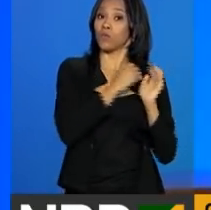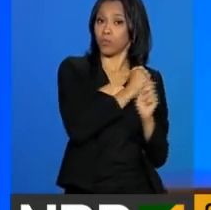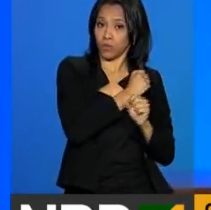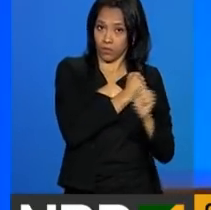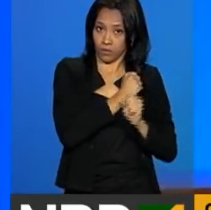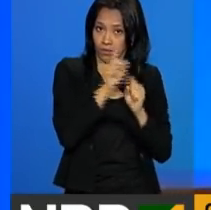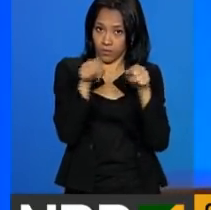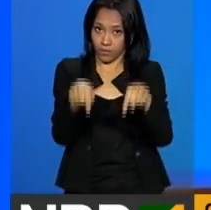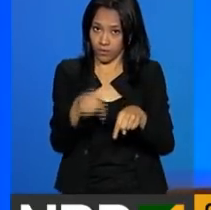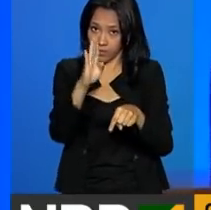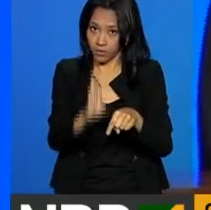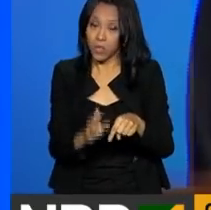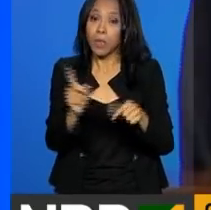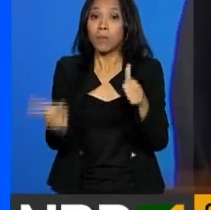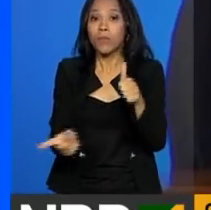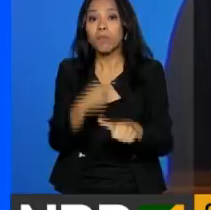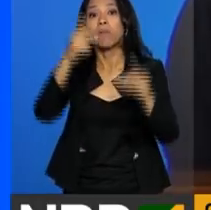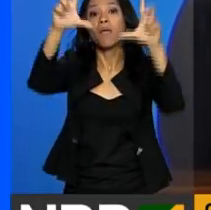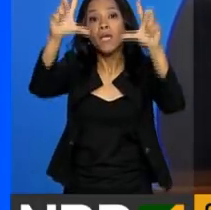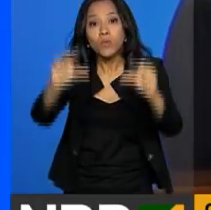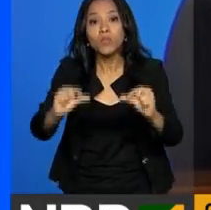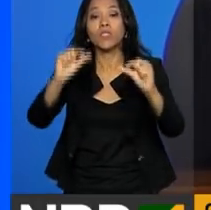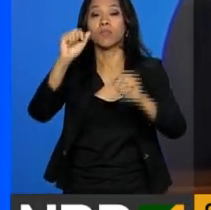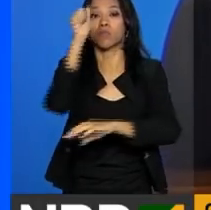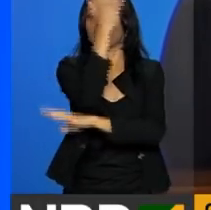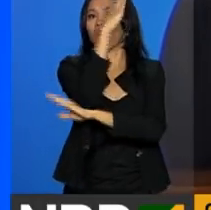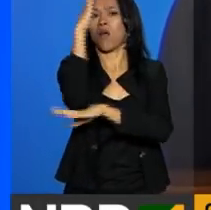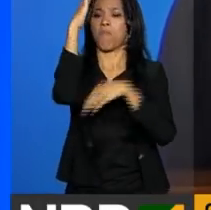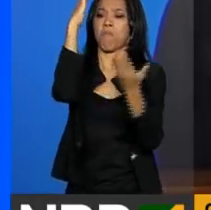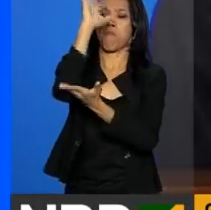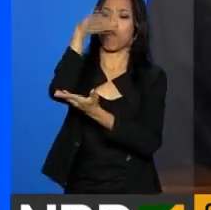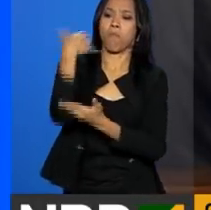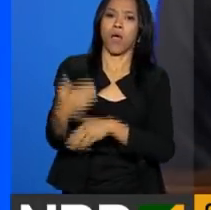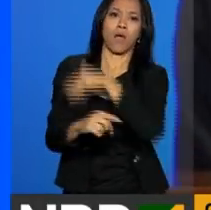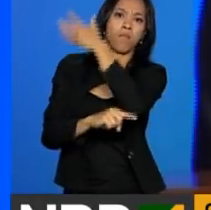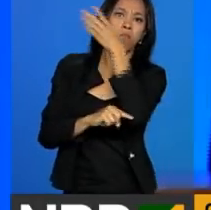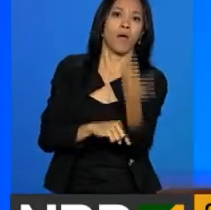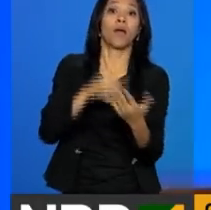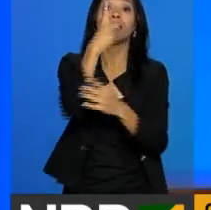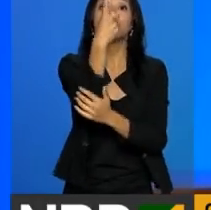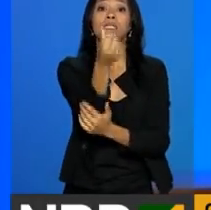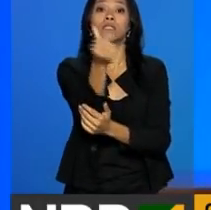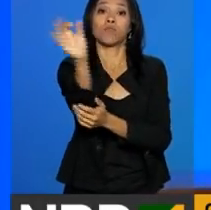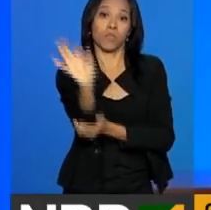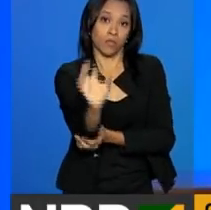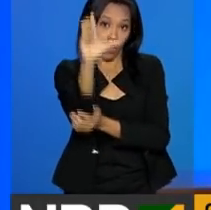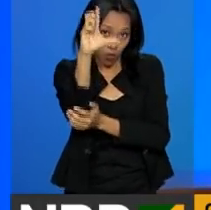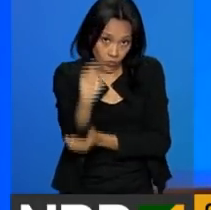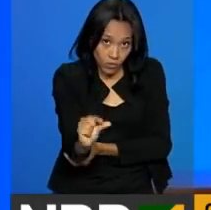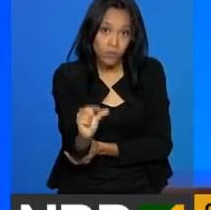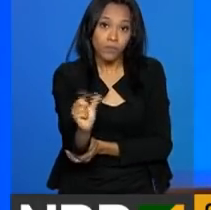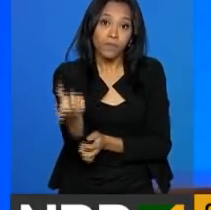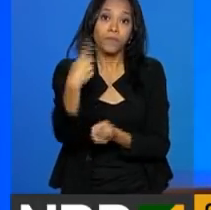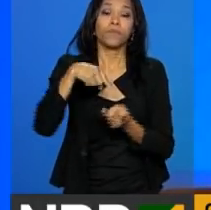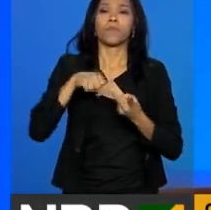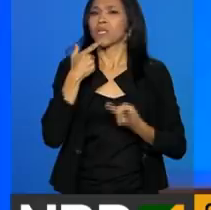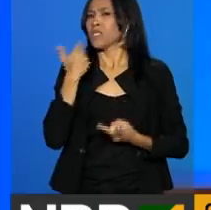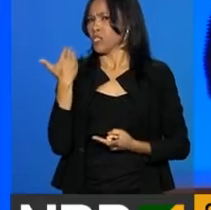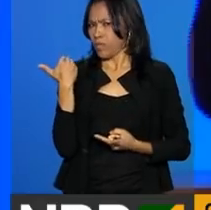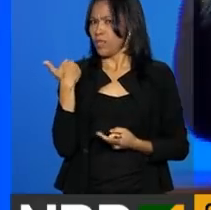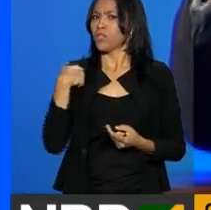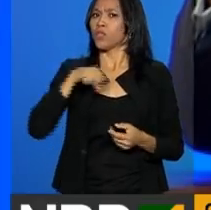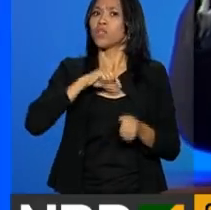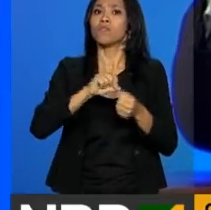exterior primeiro as reduzimos o desmatamento em mais de 16% né recentemente fizemos uma reserva